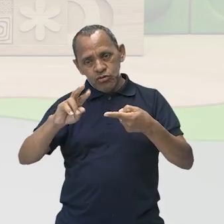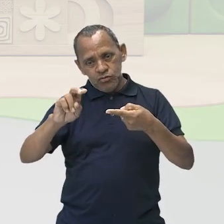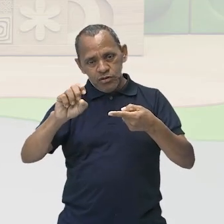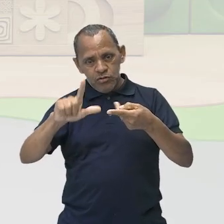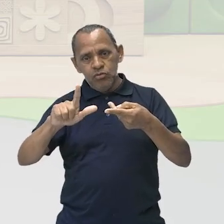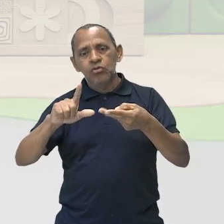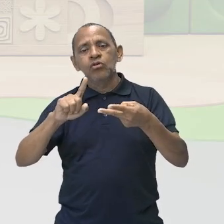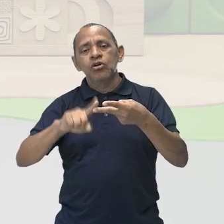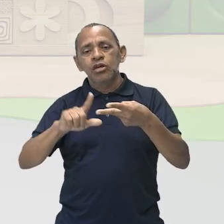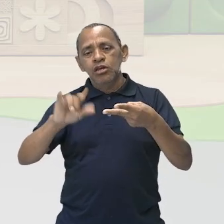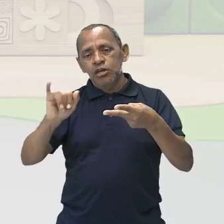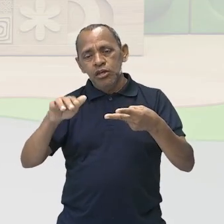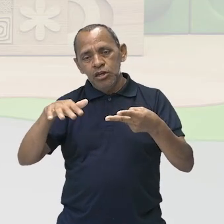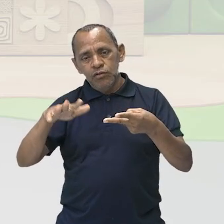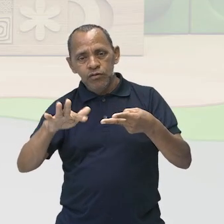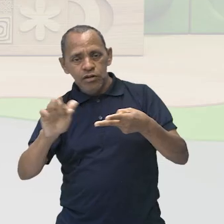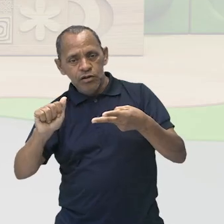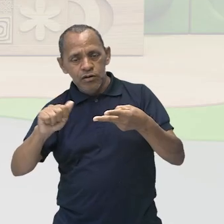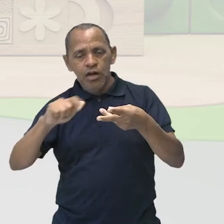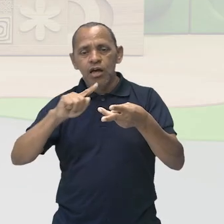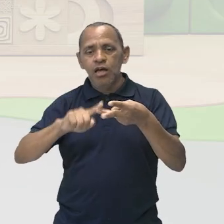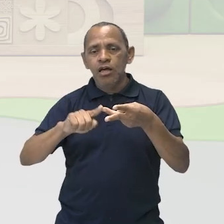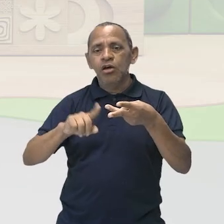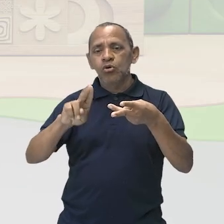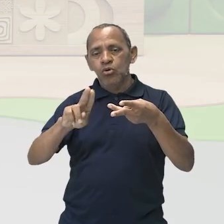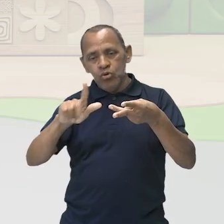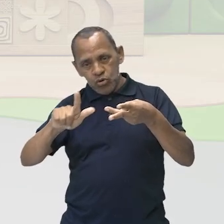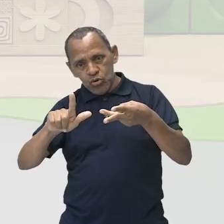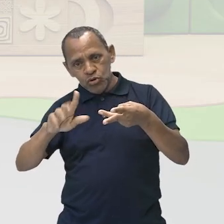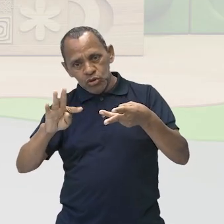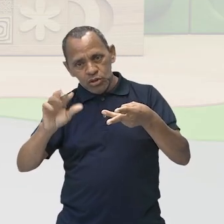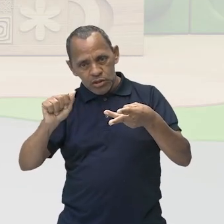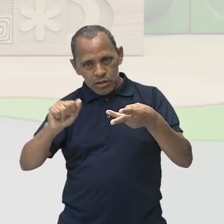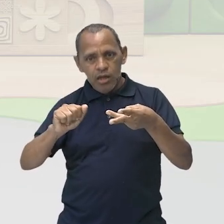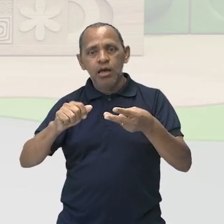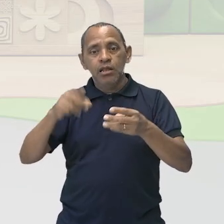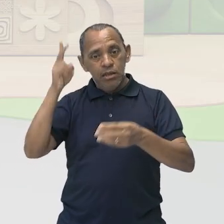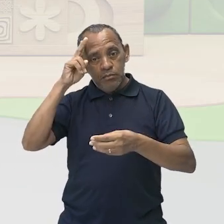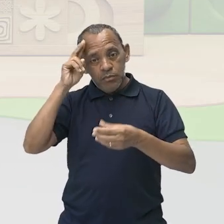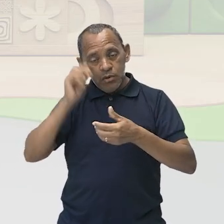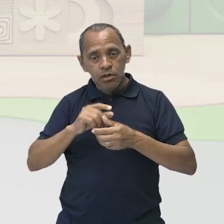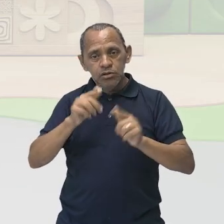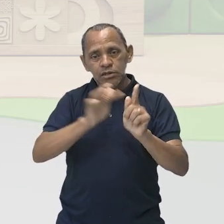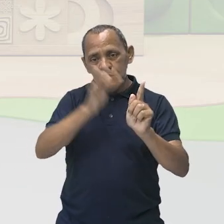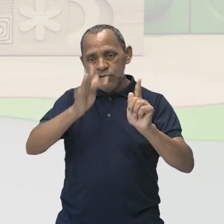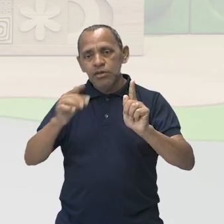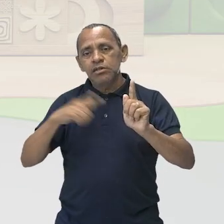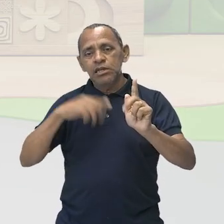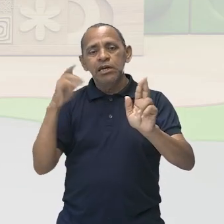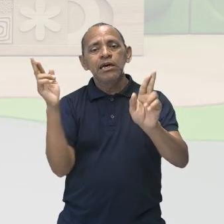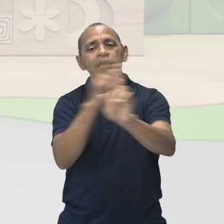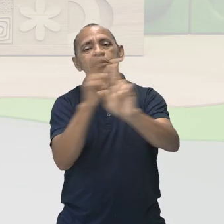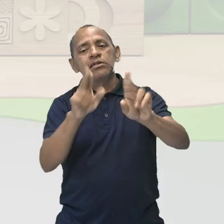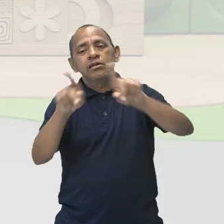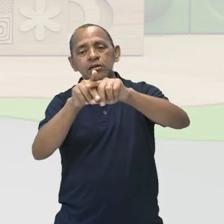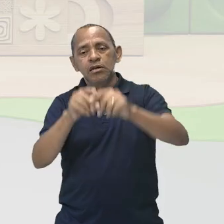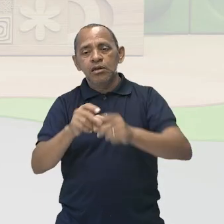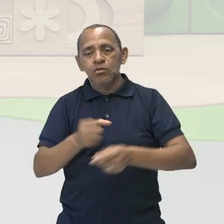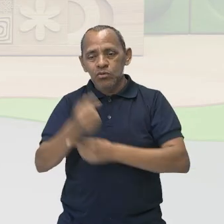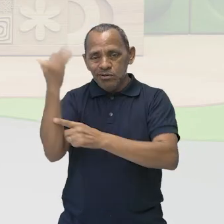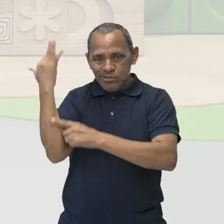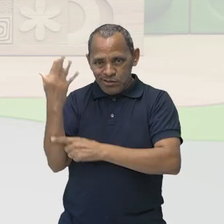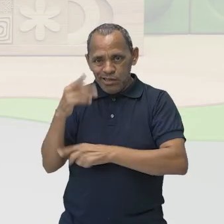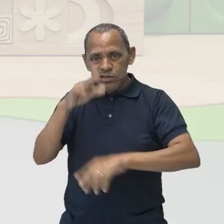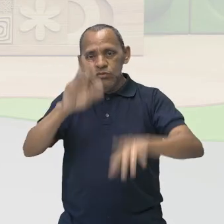é que vai determinar então sua classificação. Lembrando que a frequência está relacionada ao número de vezes que uma onda